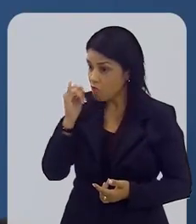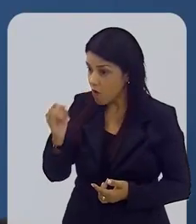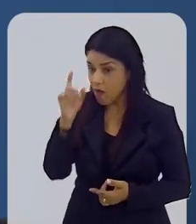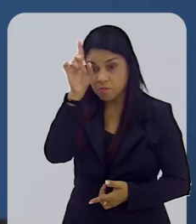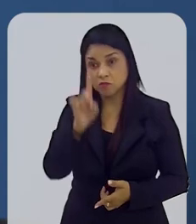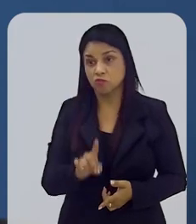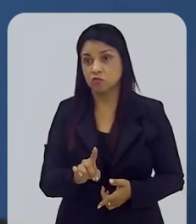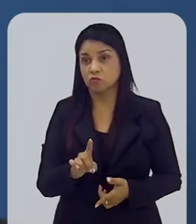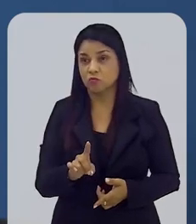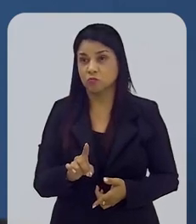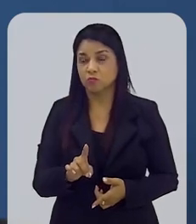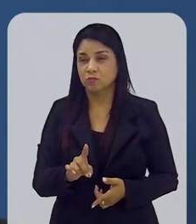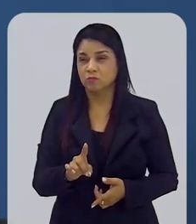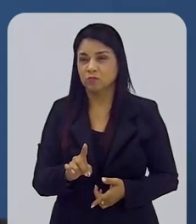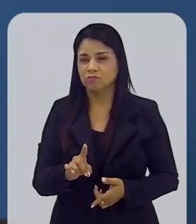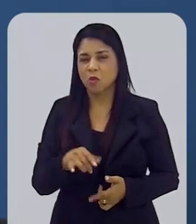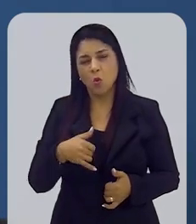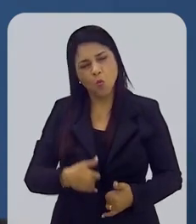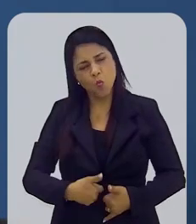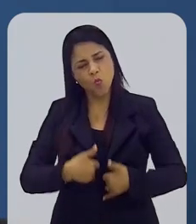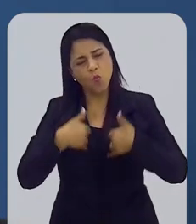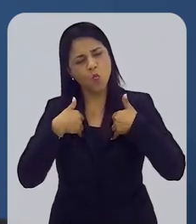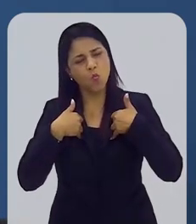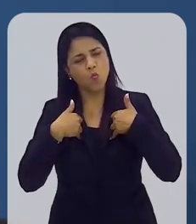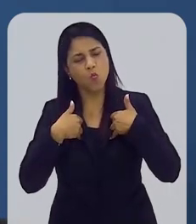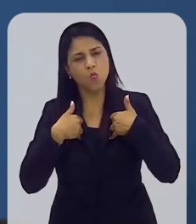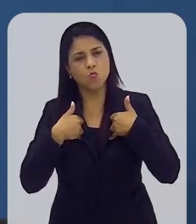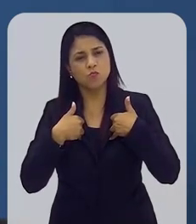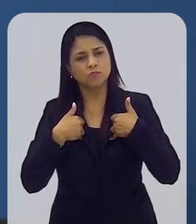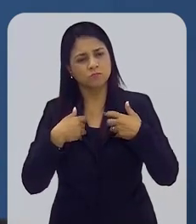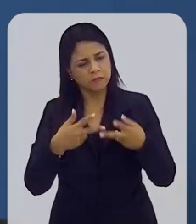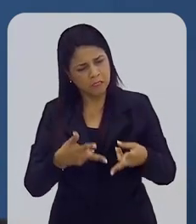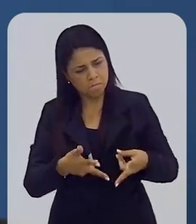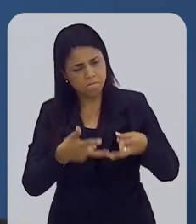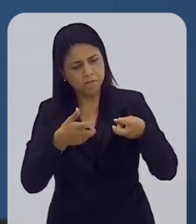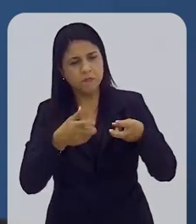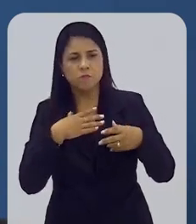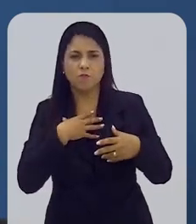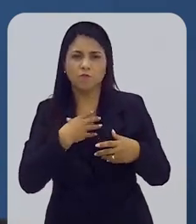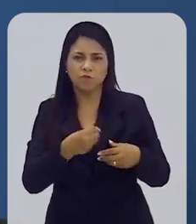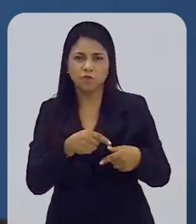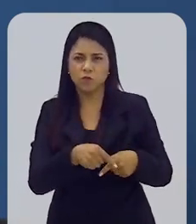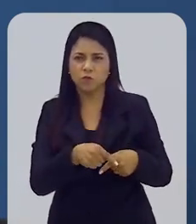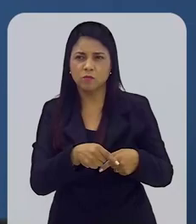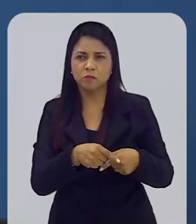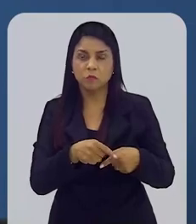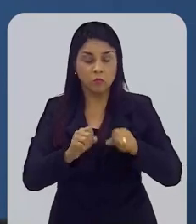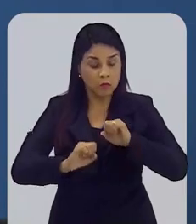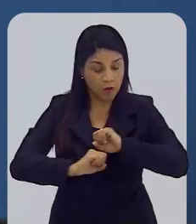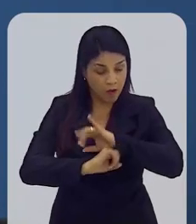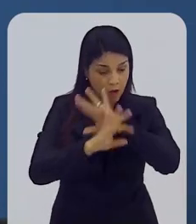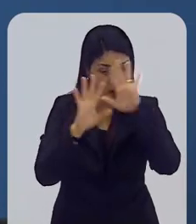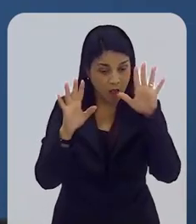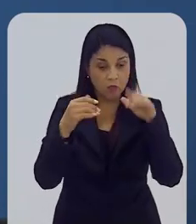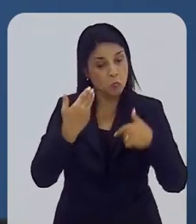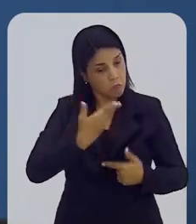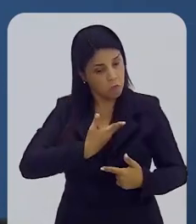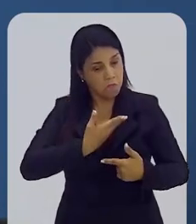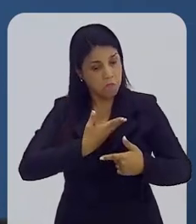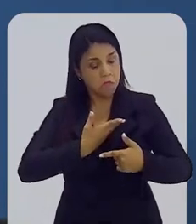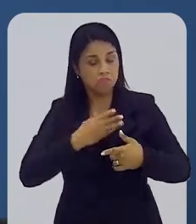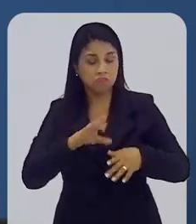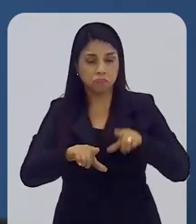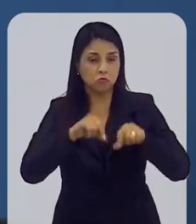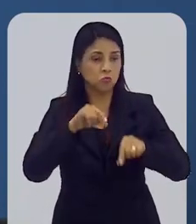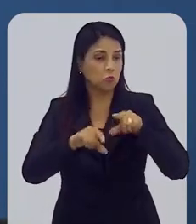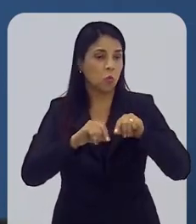fui falar para a direção. Eu fiquei tão orgulhosa dele, assim, dele conseguir enxergar, ter essa clareza, dele entender que o amigo pode ser